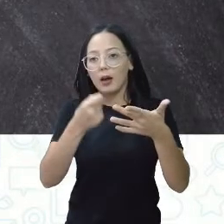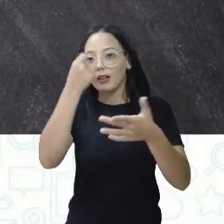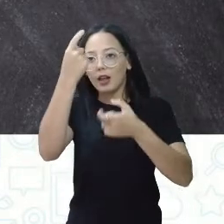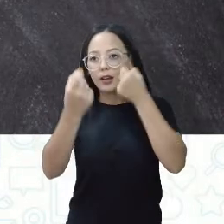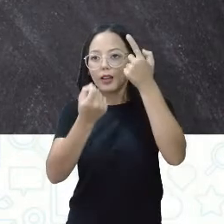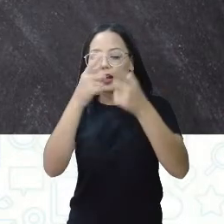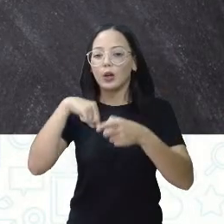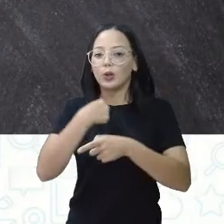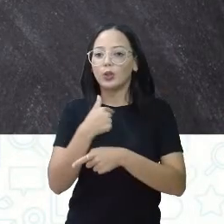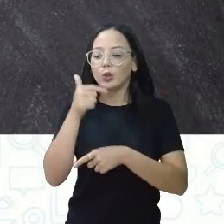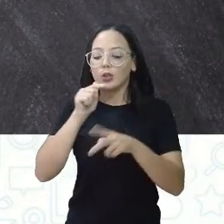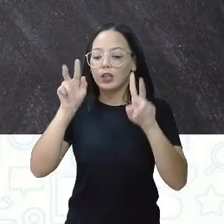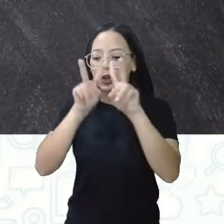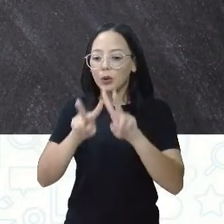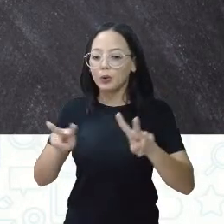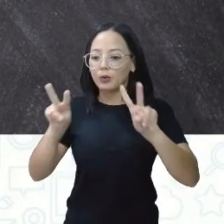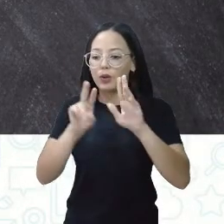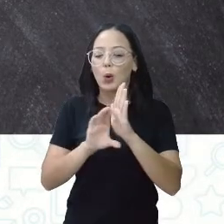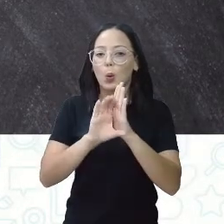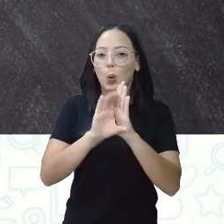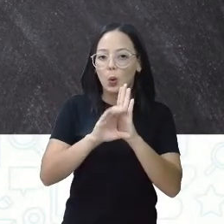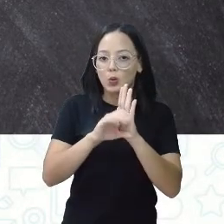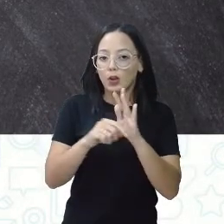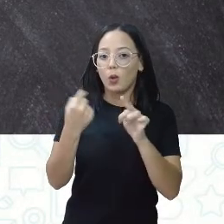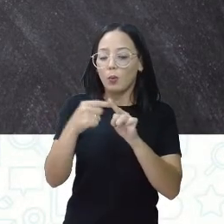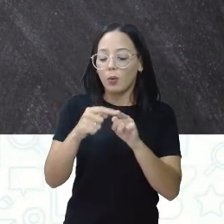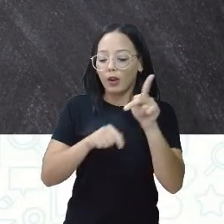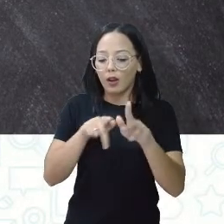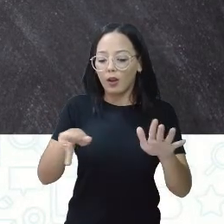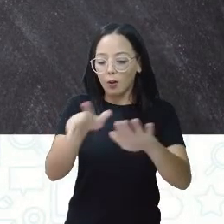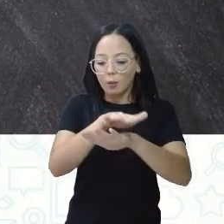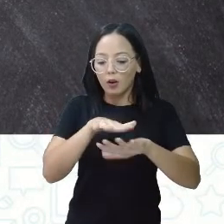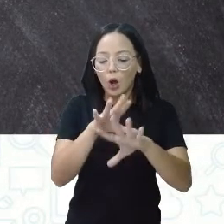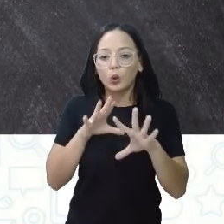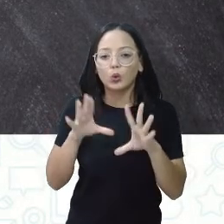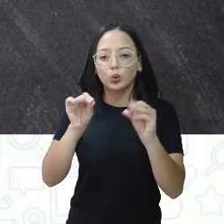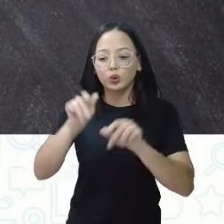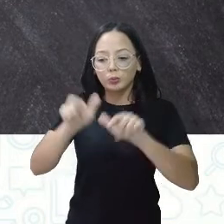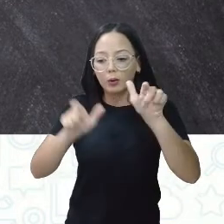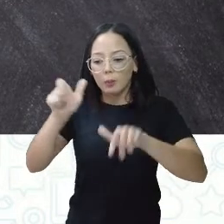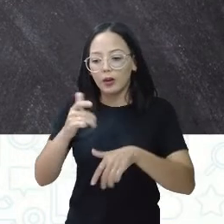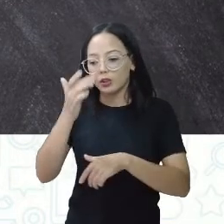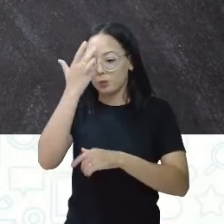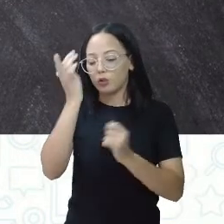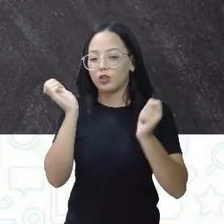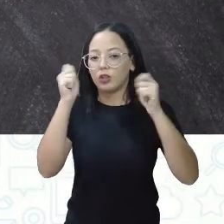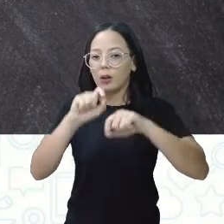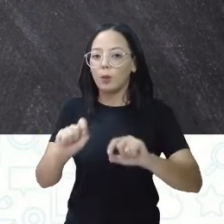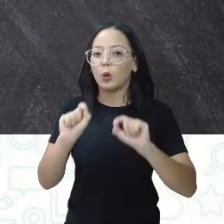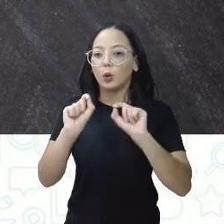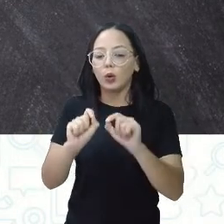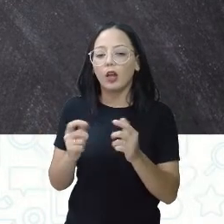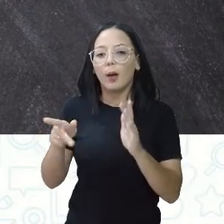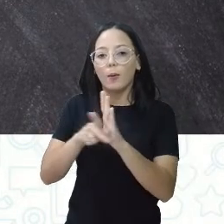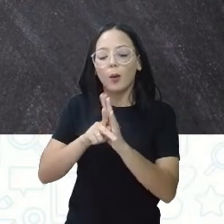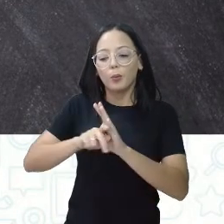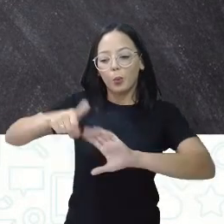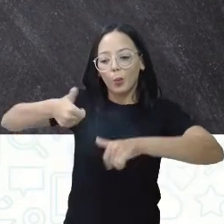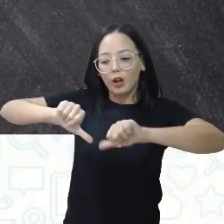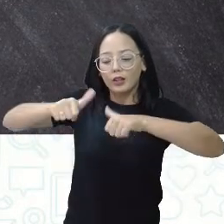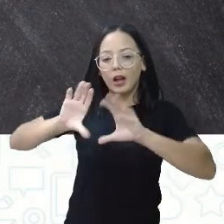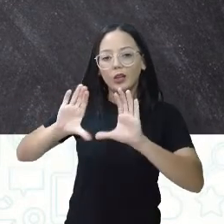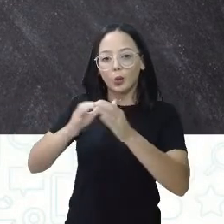gente conseguiu verificar a definição. A população seriam todas as pessoas que poderiam atender aquela ali qualidade ou